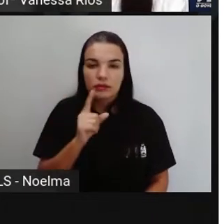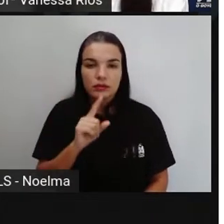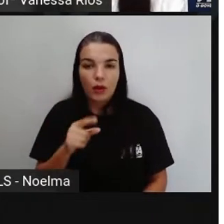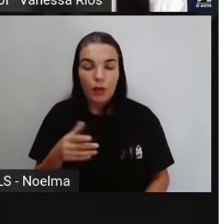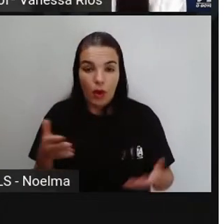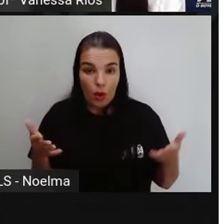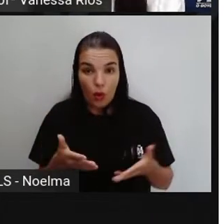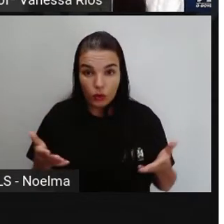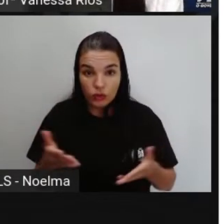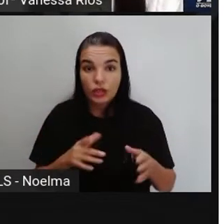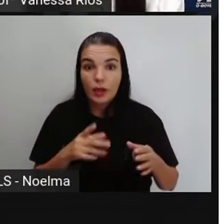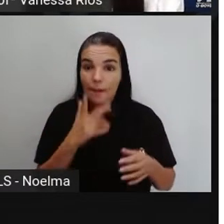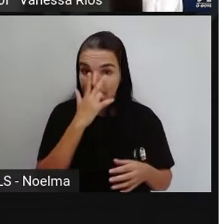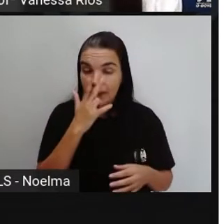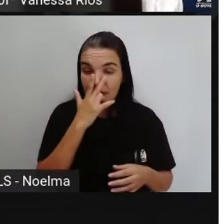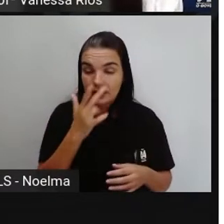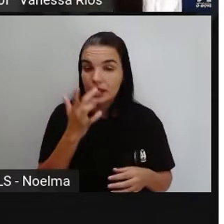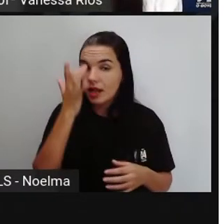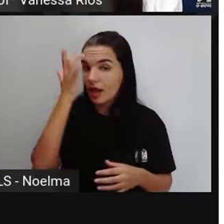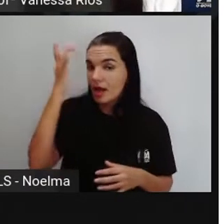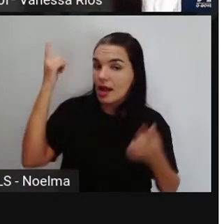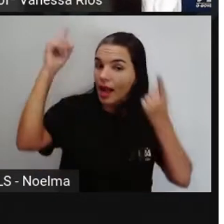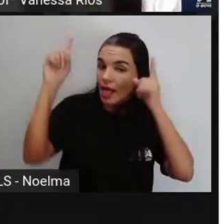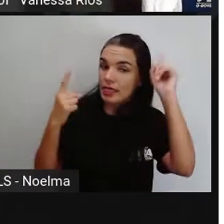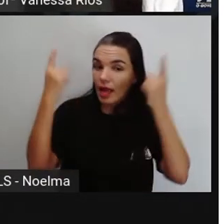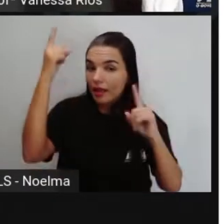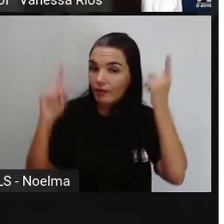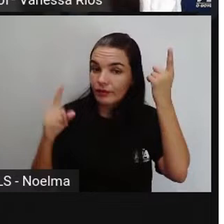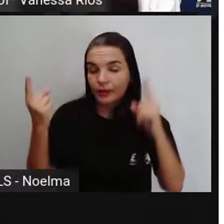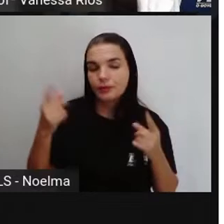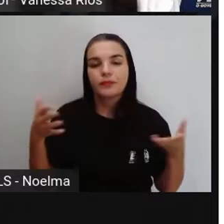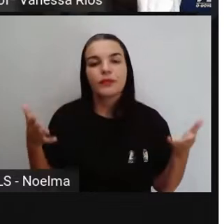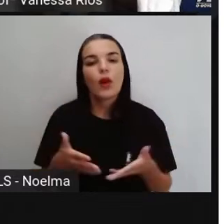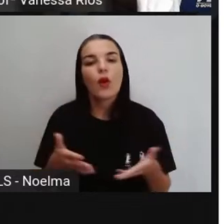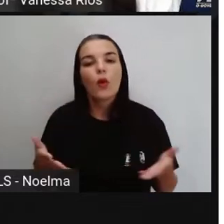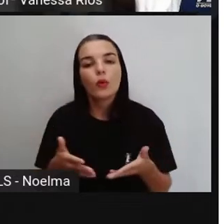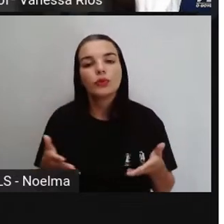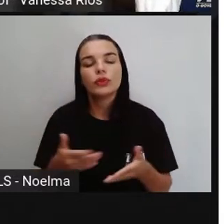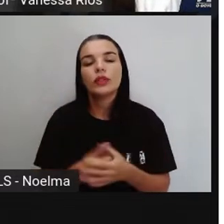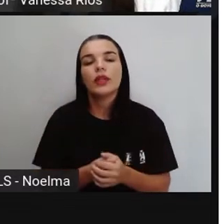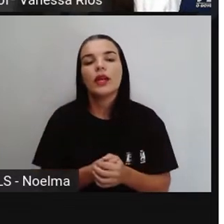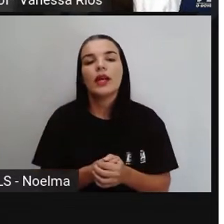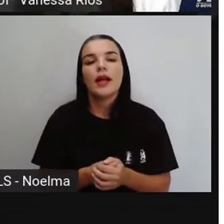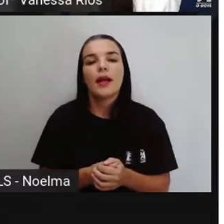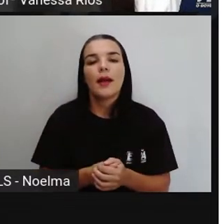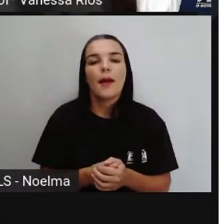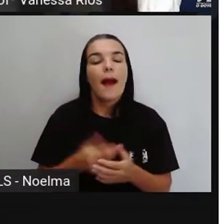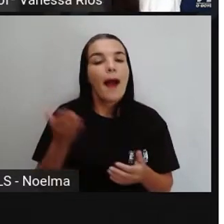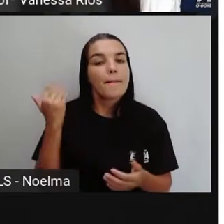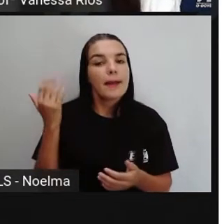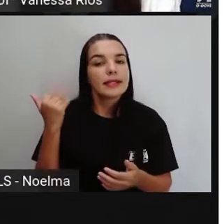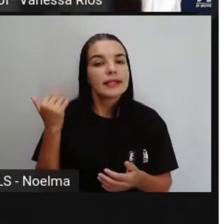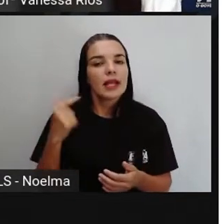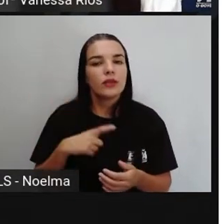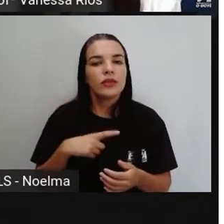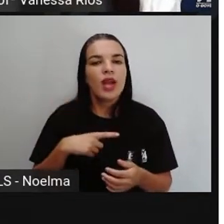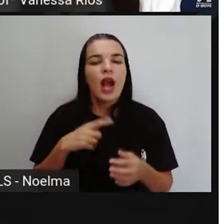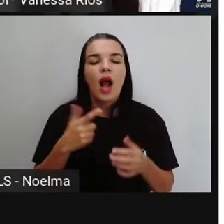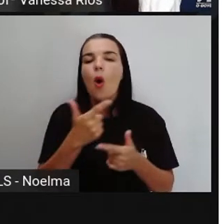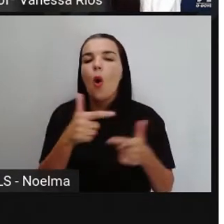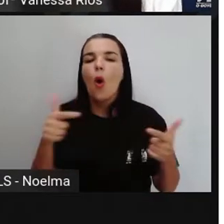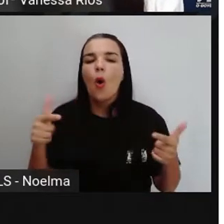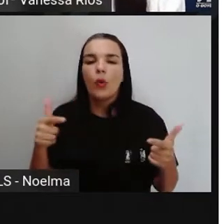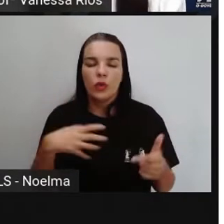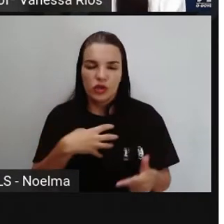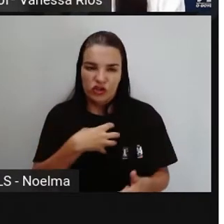é comemorada nos dias de hoje, né? A gente percebe aí que existiam outras formas de comemorar a